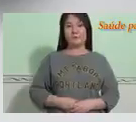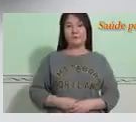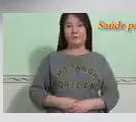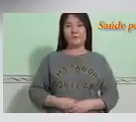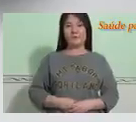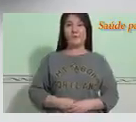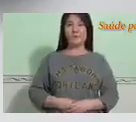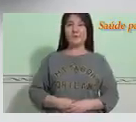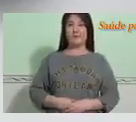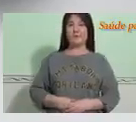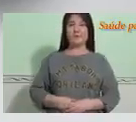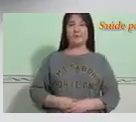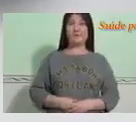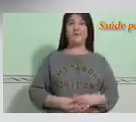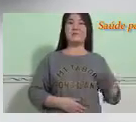No entanto,